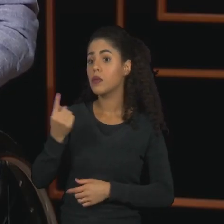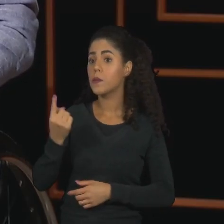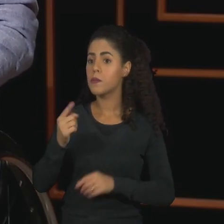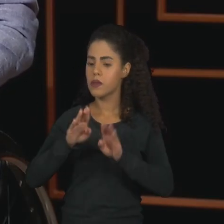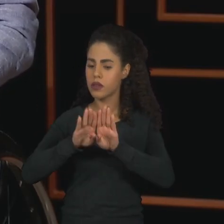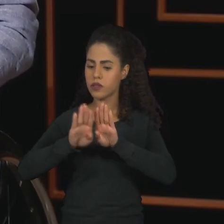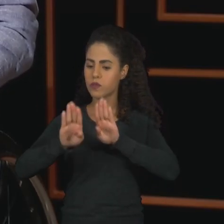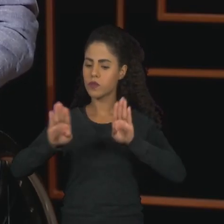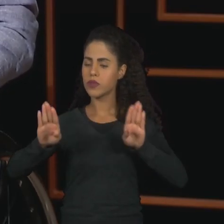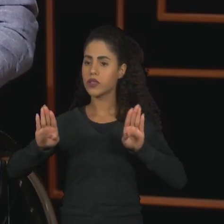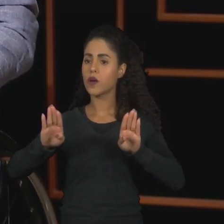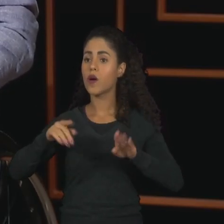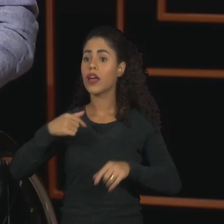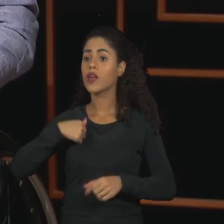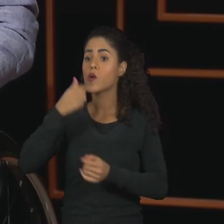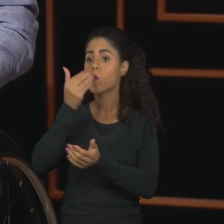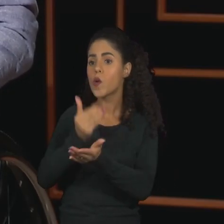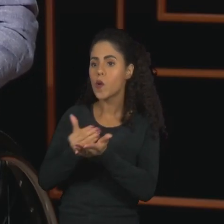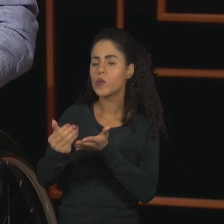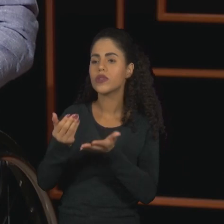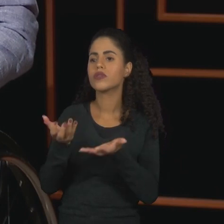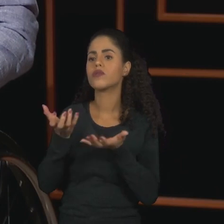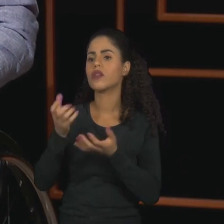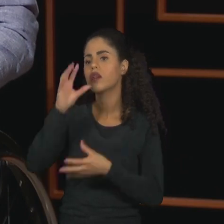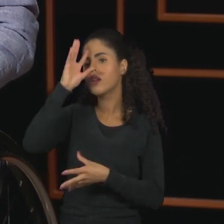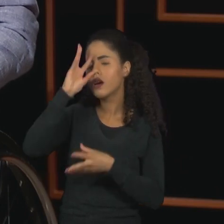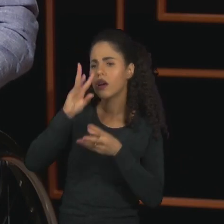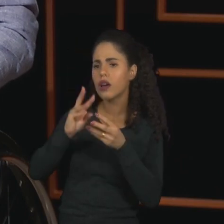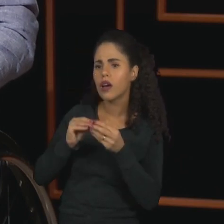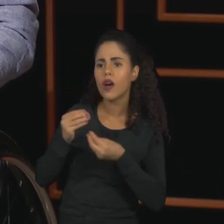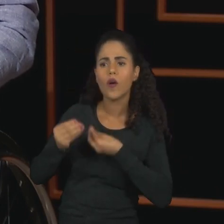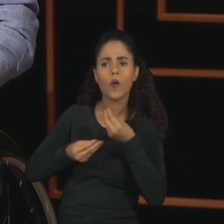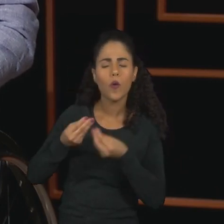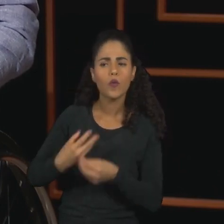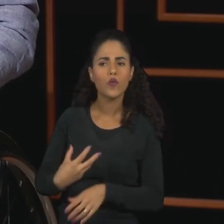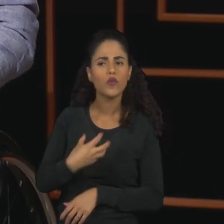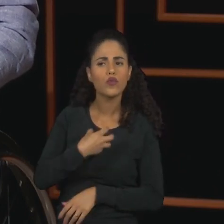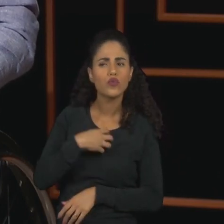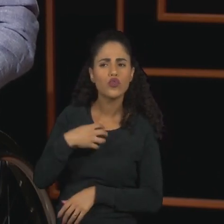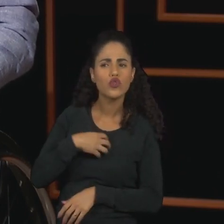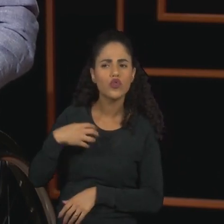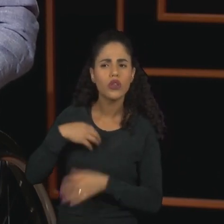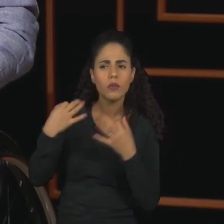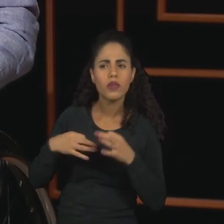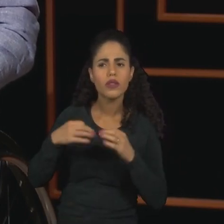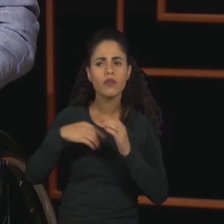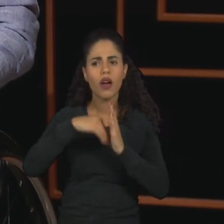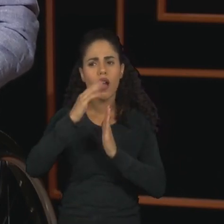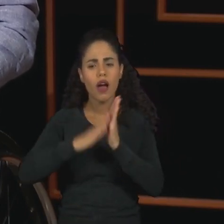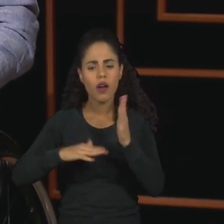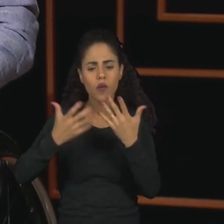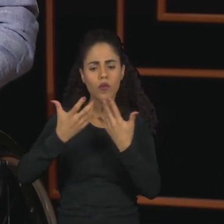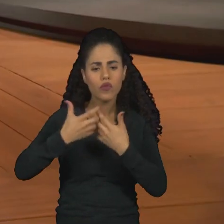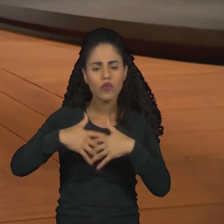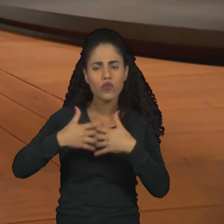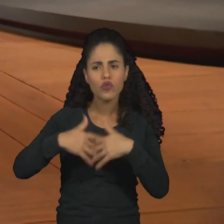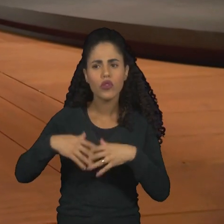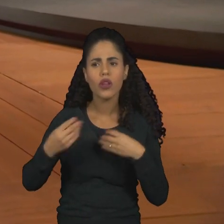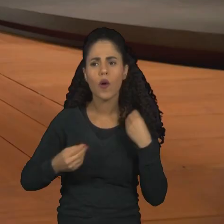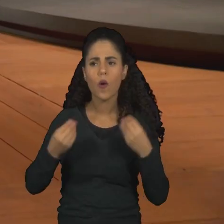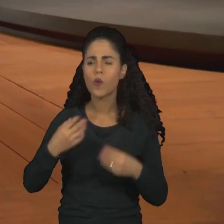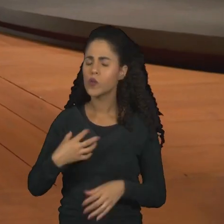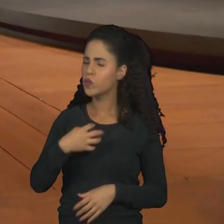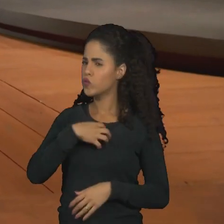exposição, que eu começo a querer entender romanticamente que a pintura tinha que ter